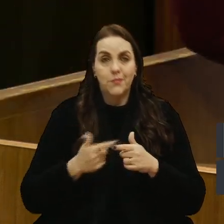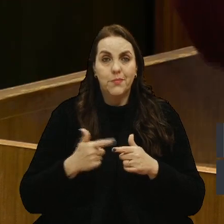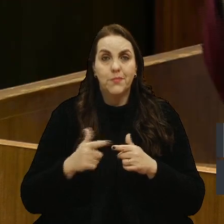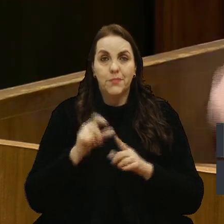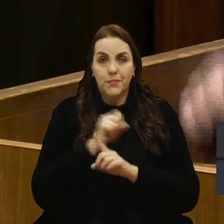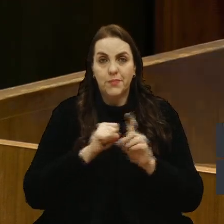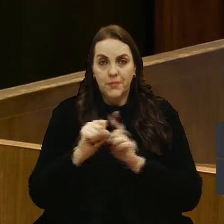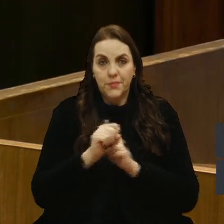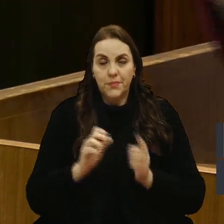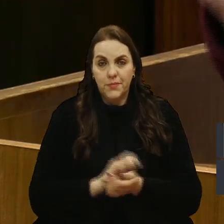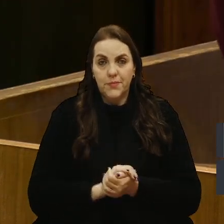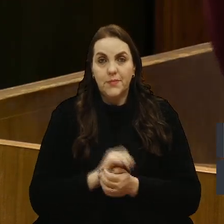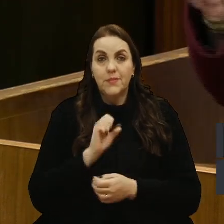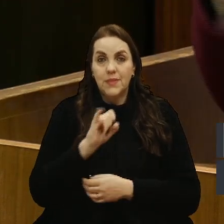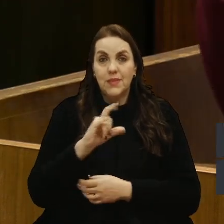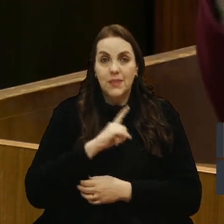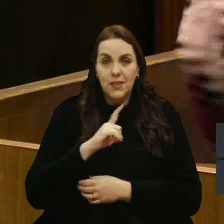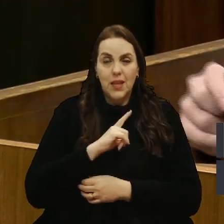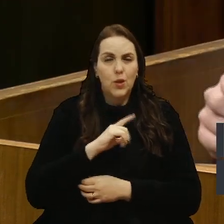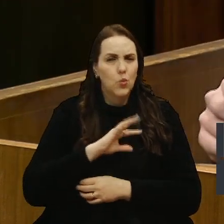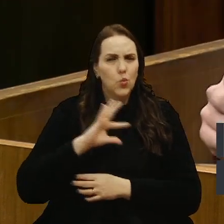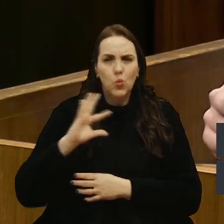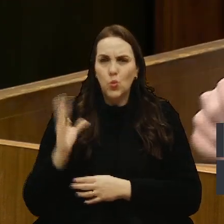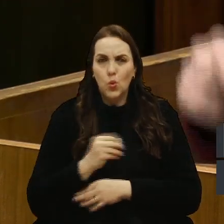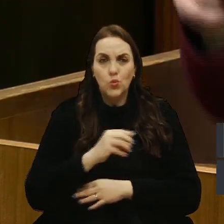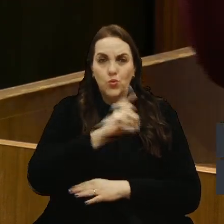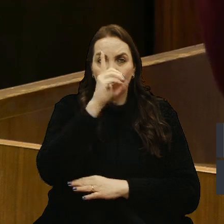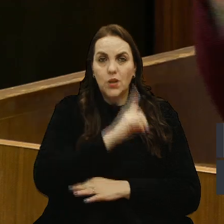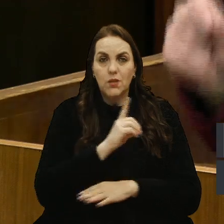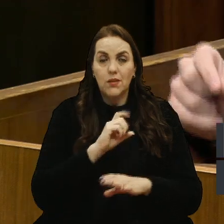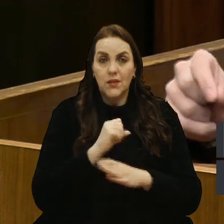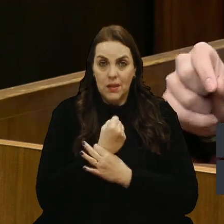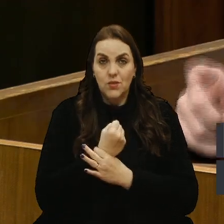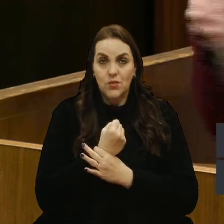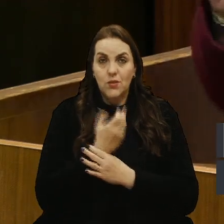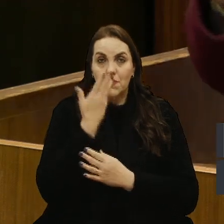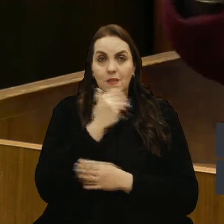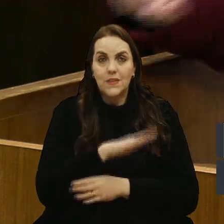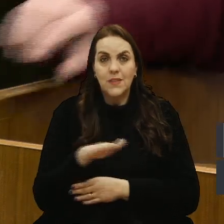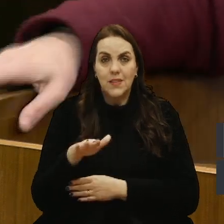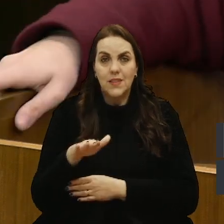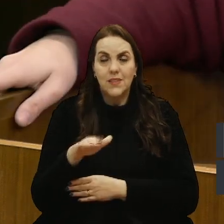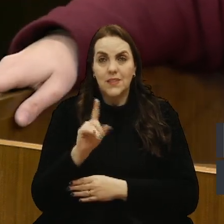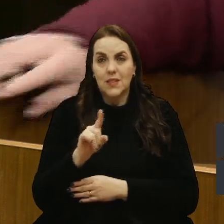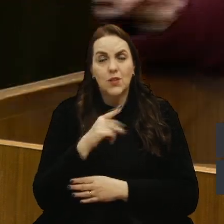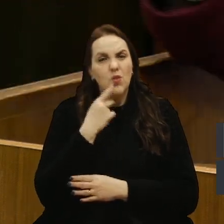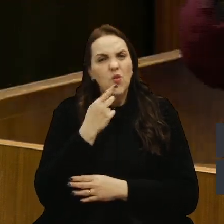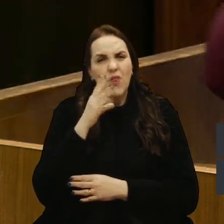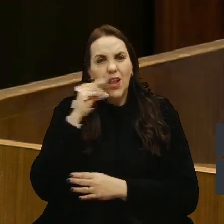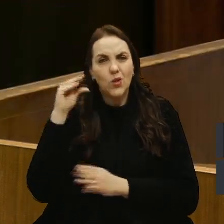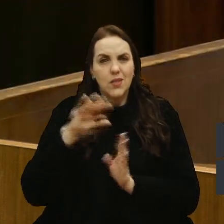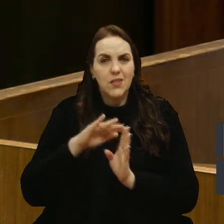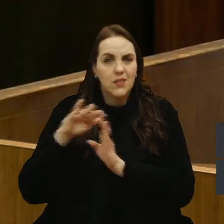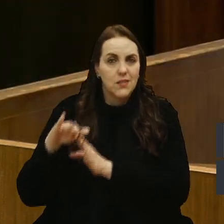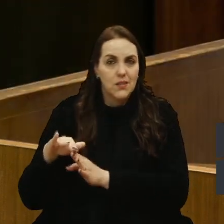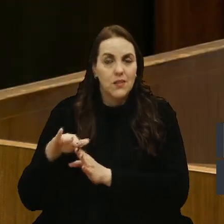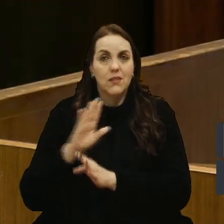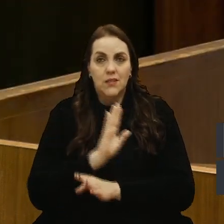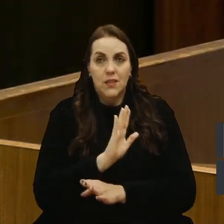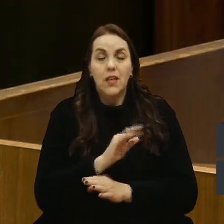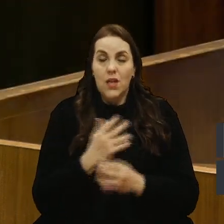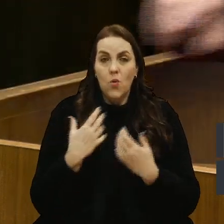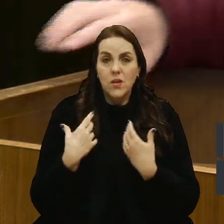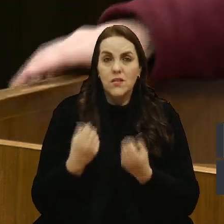Então, se nós tivéssemos todos os direitos garantidos para as crianças, nem falo aqui dos adolescentes, eu toparia